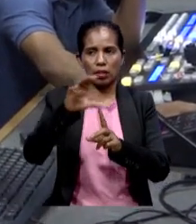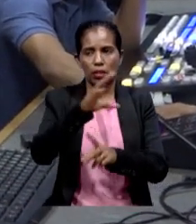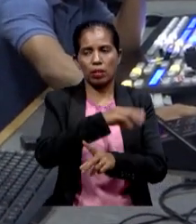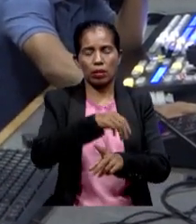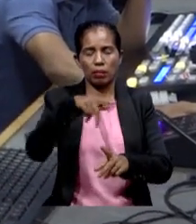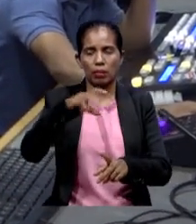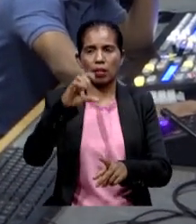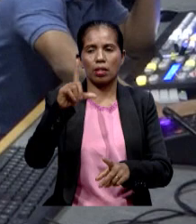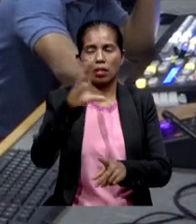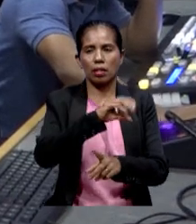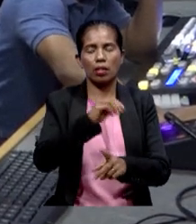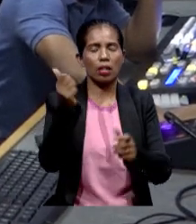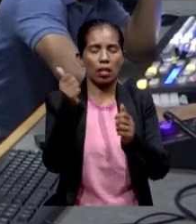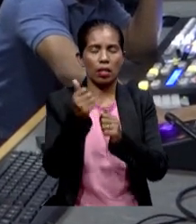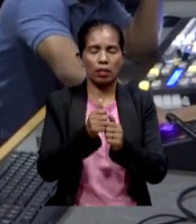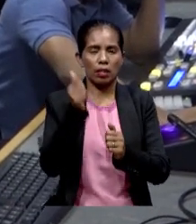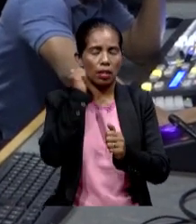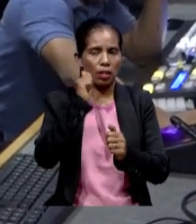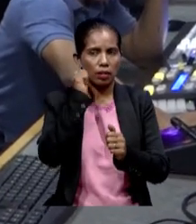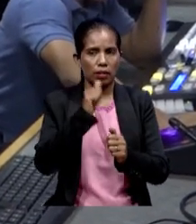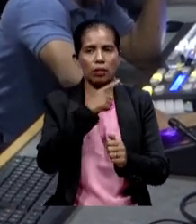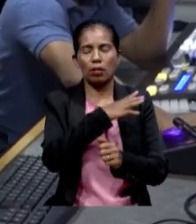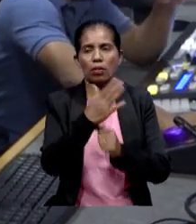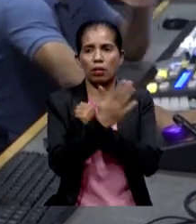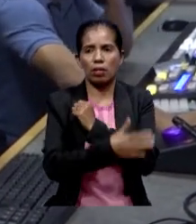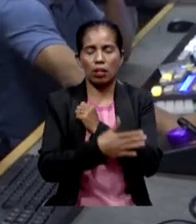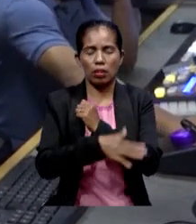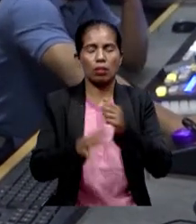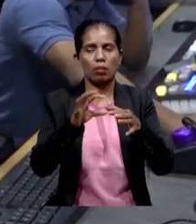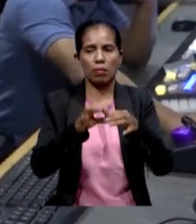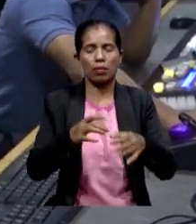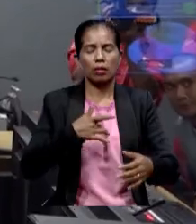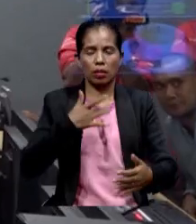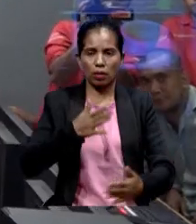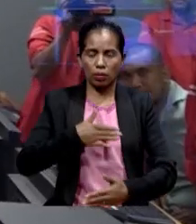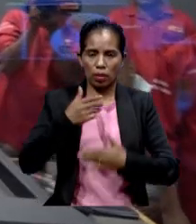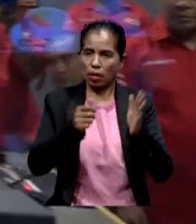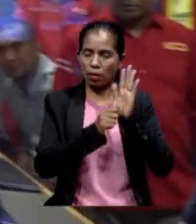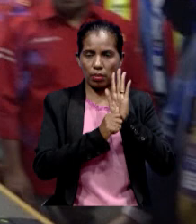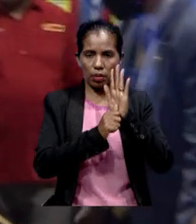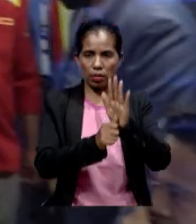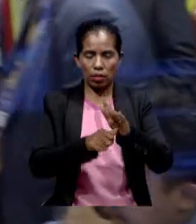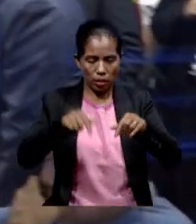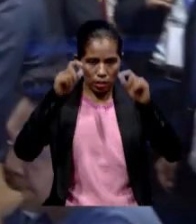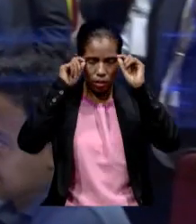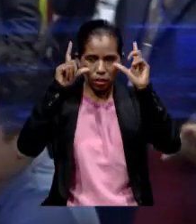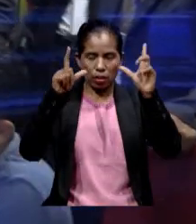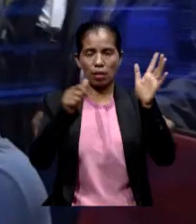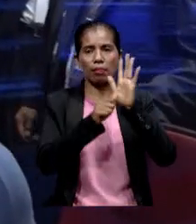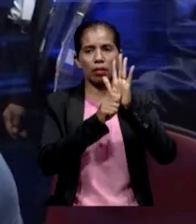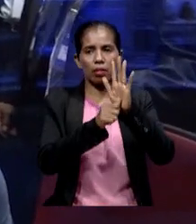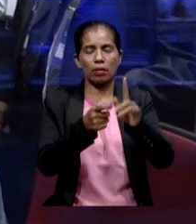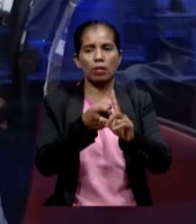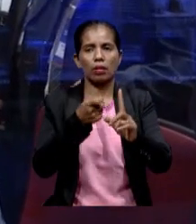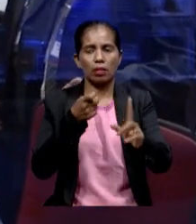pilar sociocultural ASEAN, de Camboli, onde são membro Barak, aprecia a representação, neve Timor-Leste apresenta